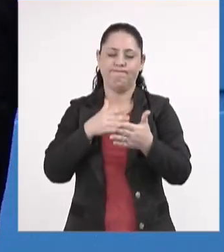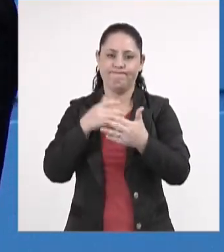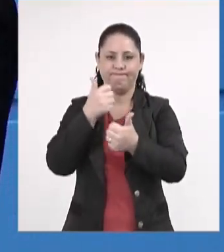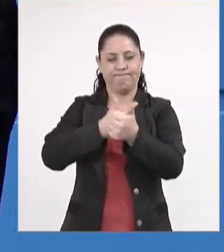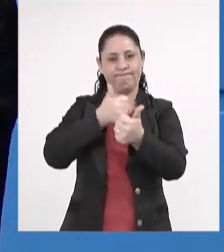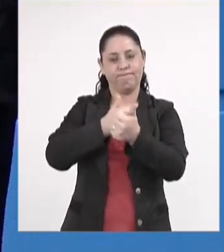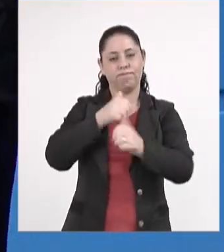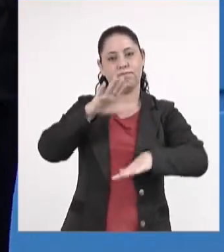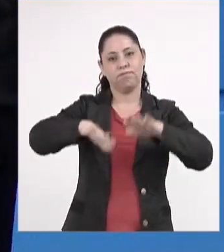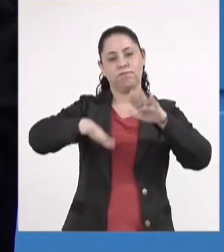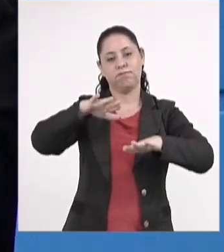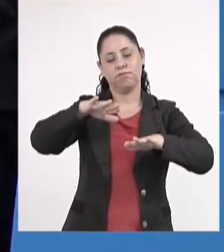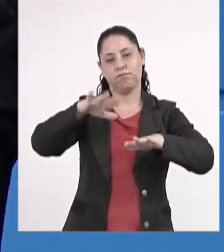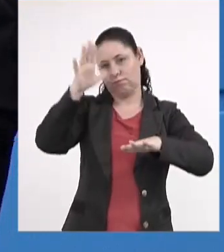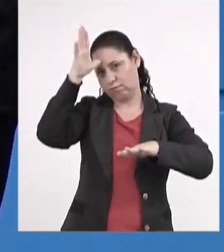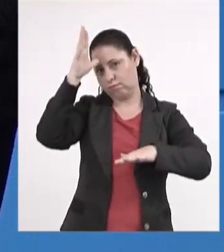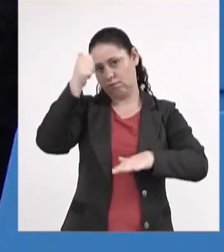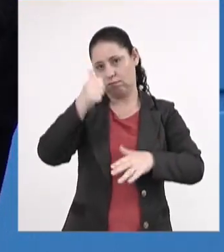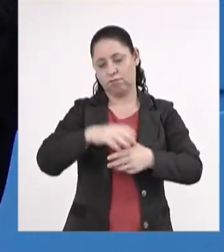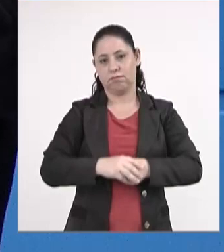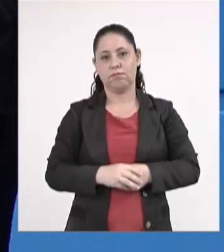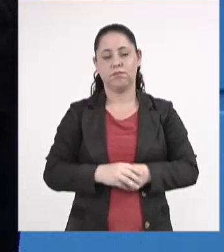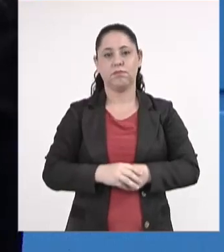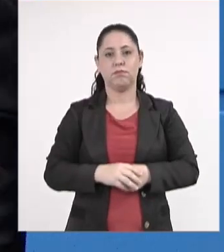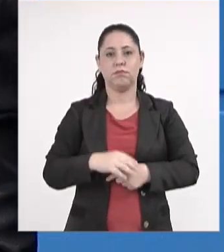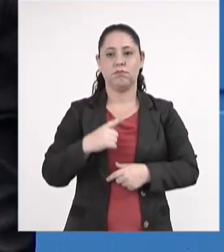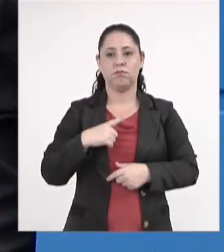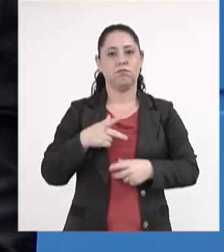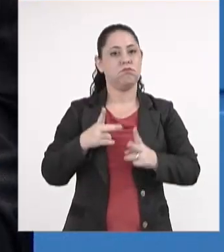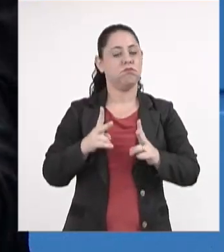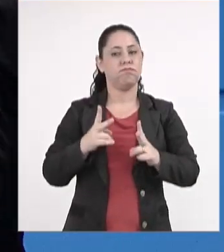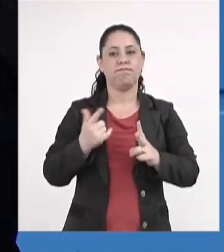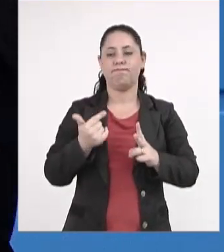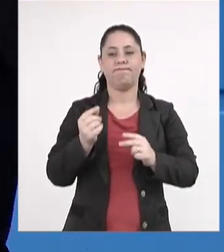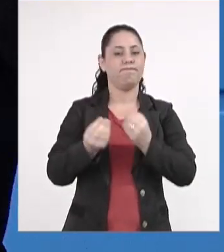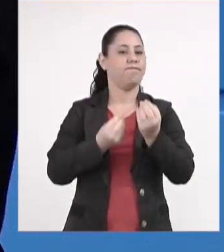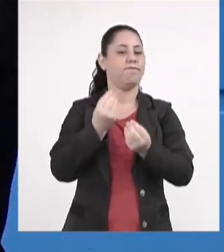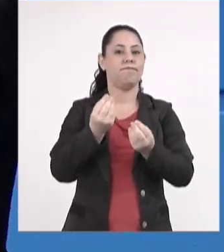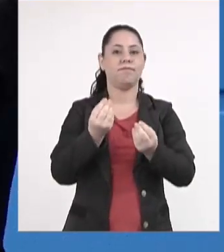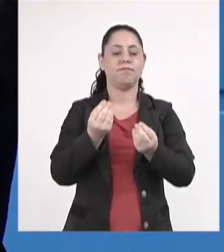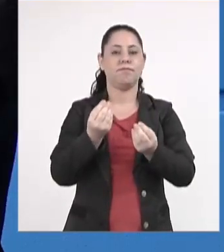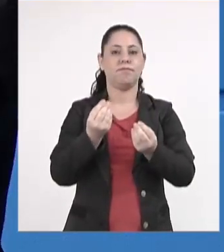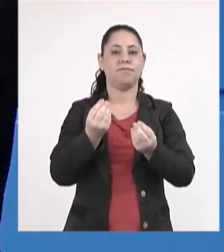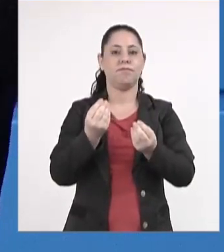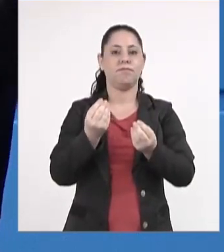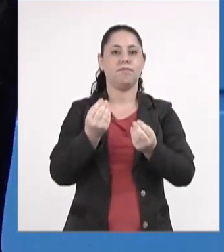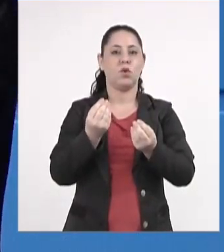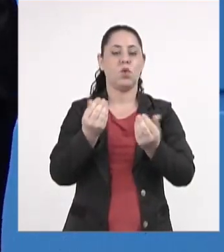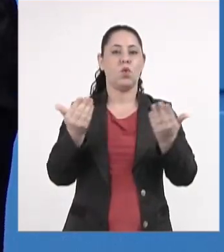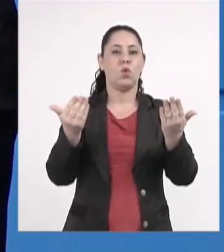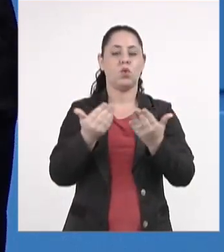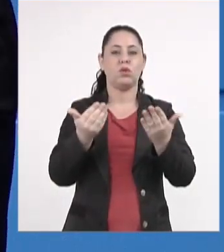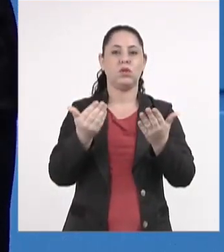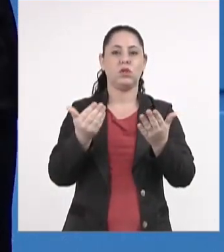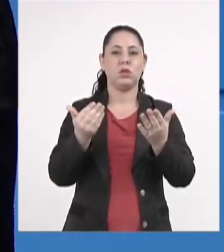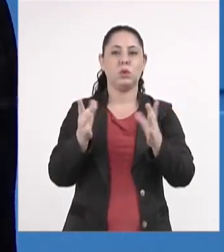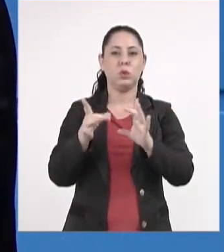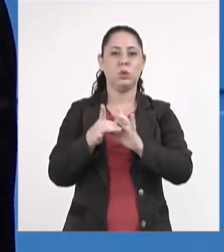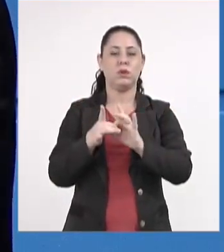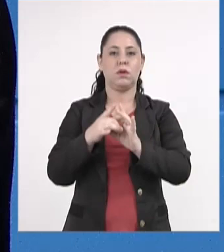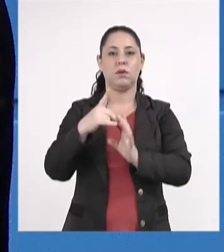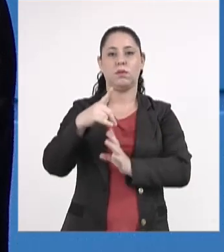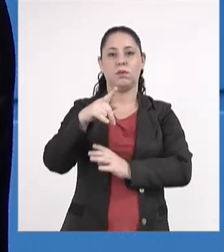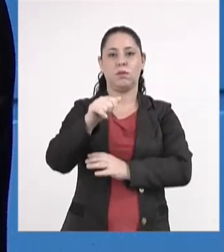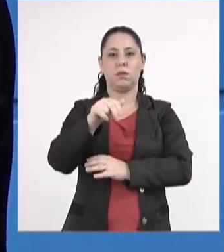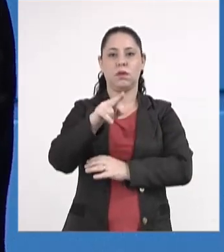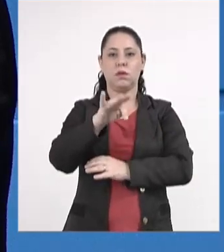e às vezes algumas decisões que sabe sempre excedente eu falo isso porque eu pago preso até hoje de uma chapa que nós Montamos pelo